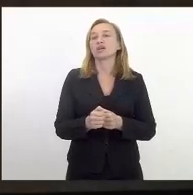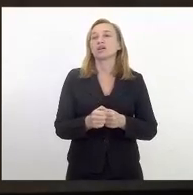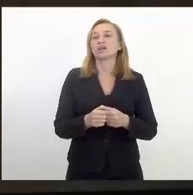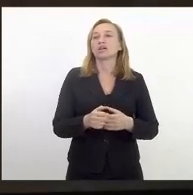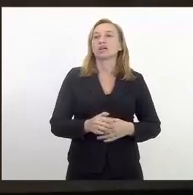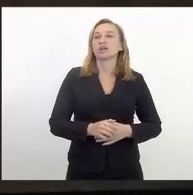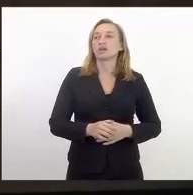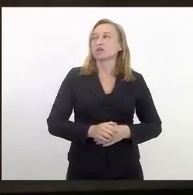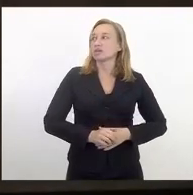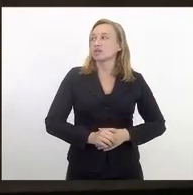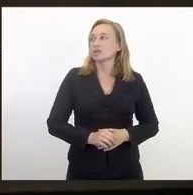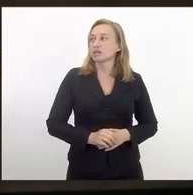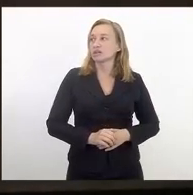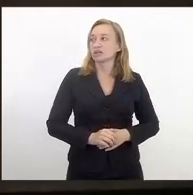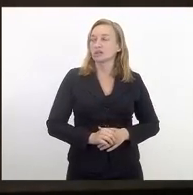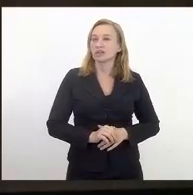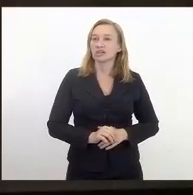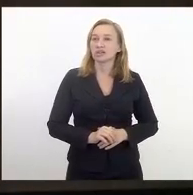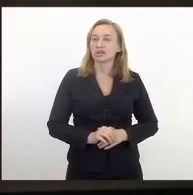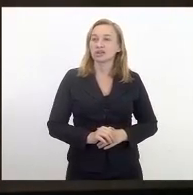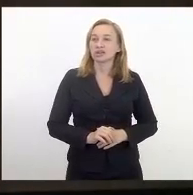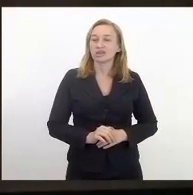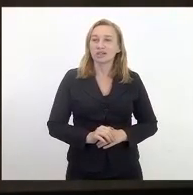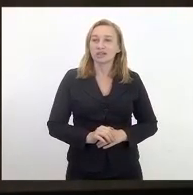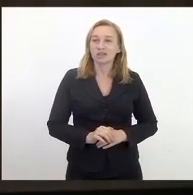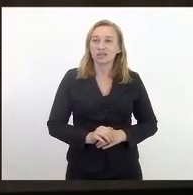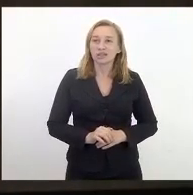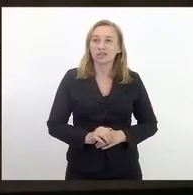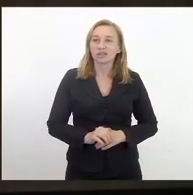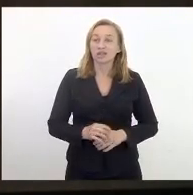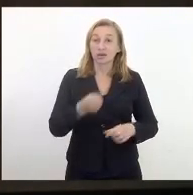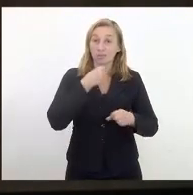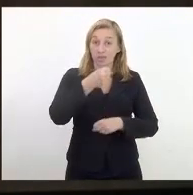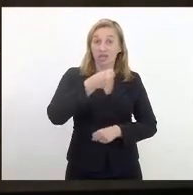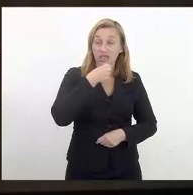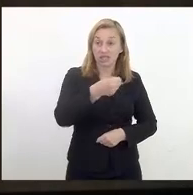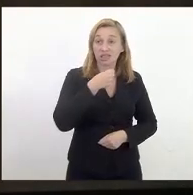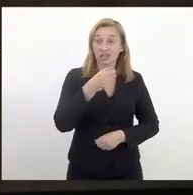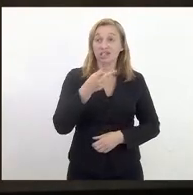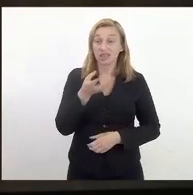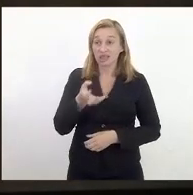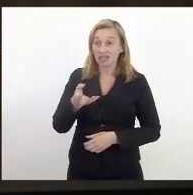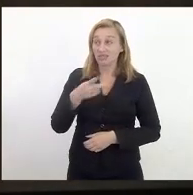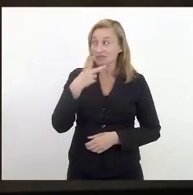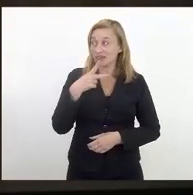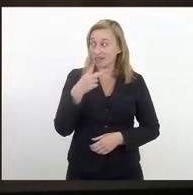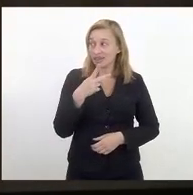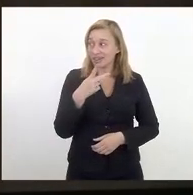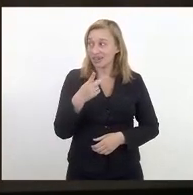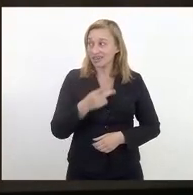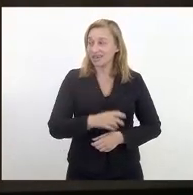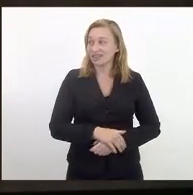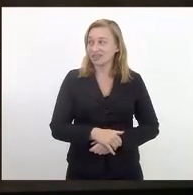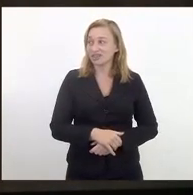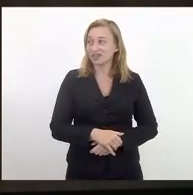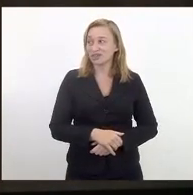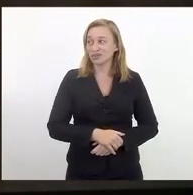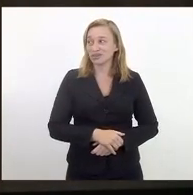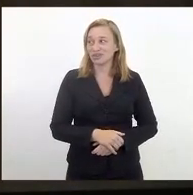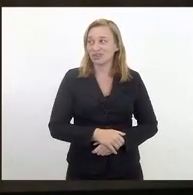E aí não me cabe aqui é o primeiro lugar de Dirigir à vossa excelência na pessoa física